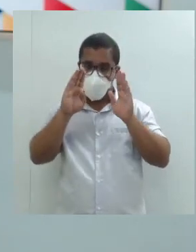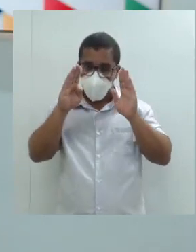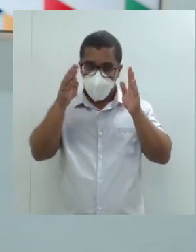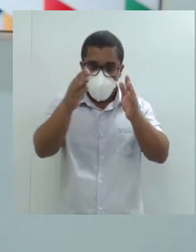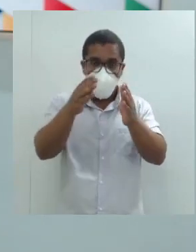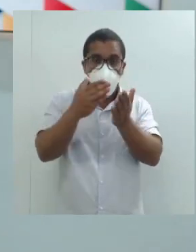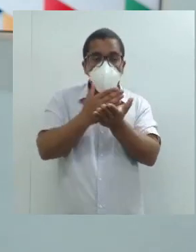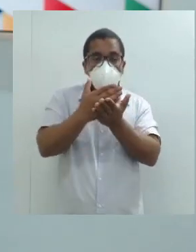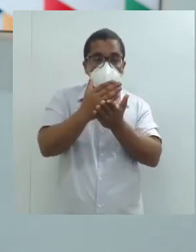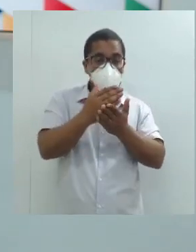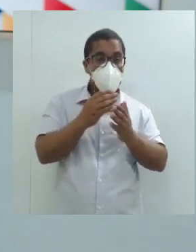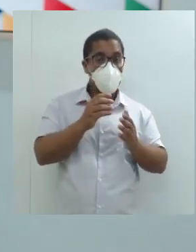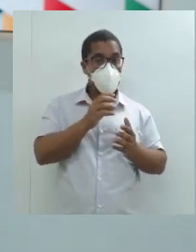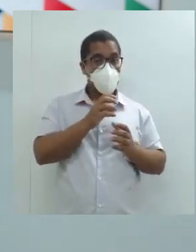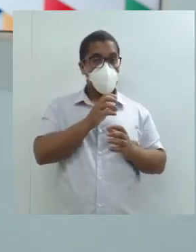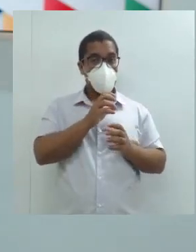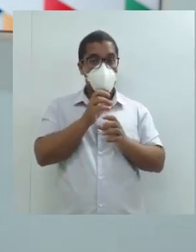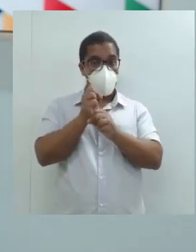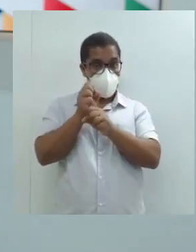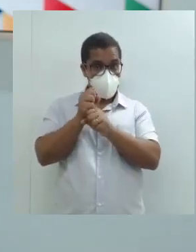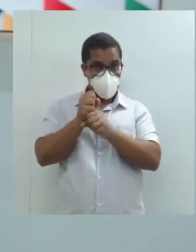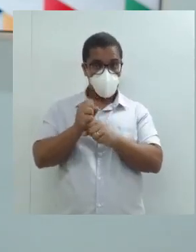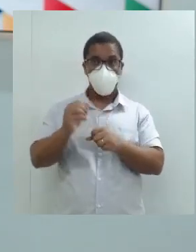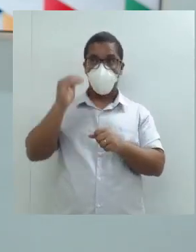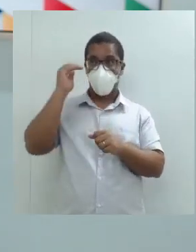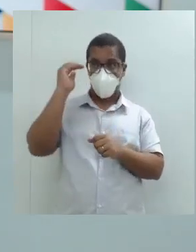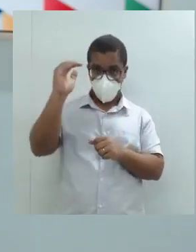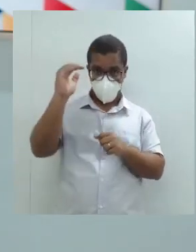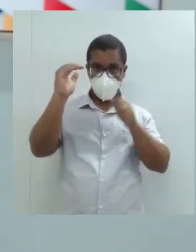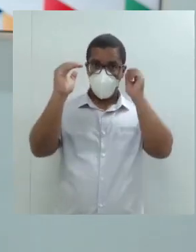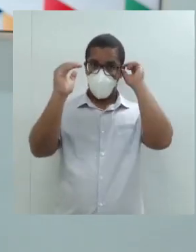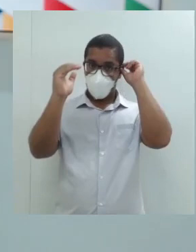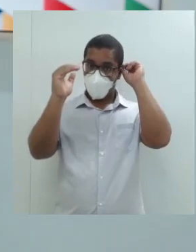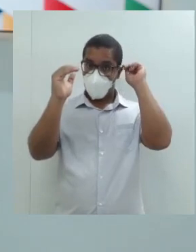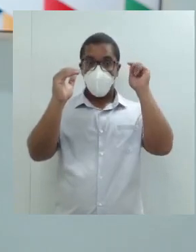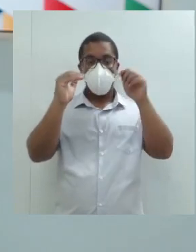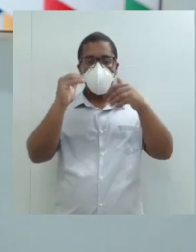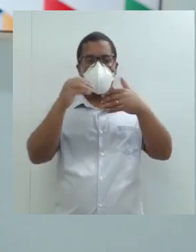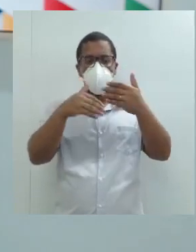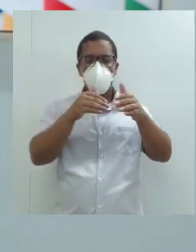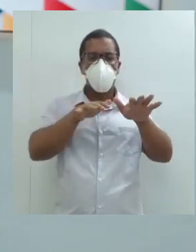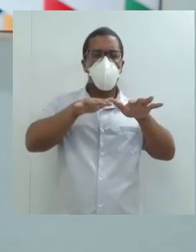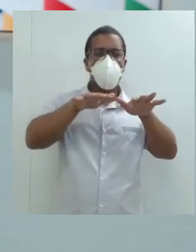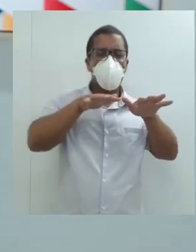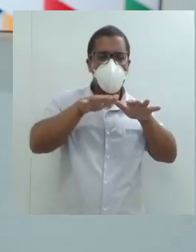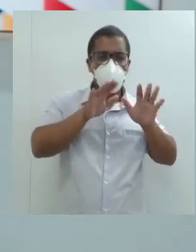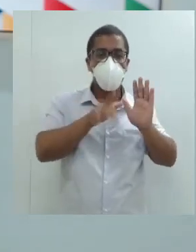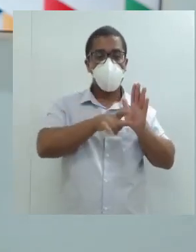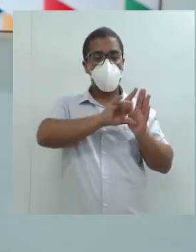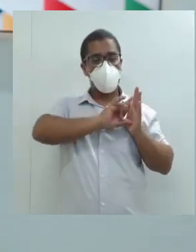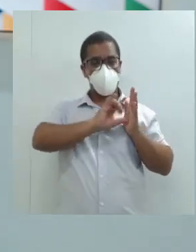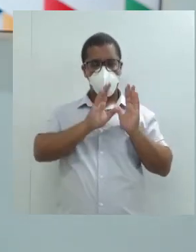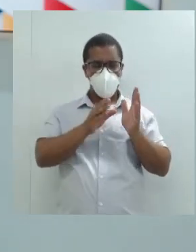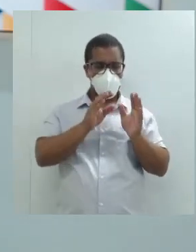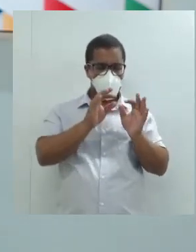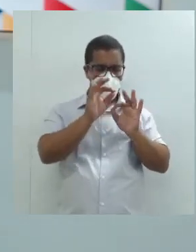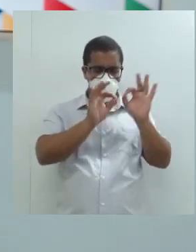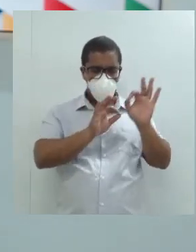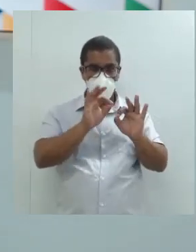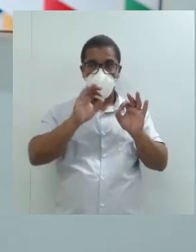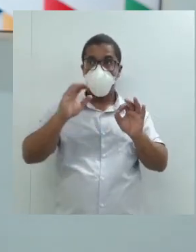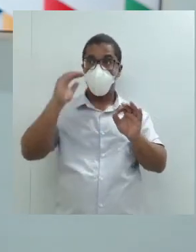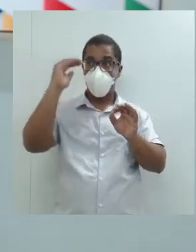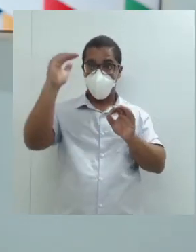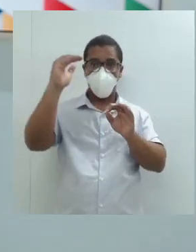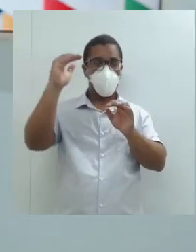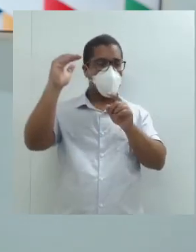uma nota e à medida que elas vão realizando os movimentos que elas estipularam, elas vão perdendo